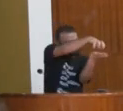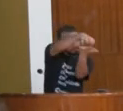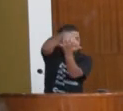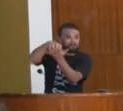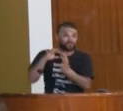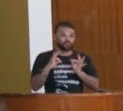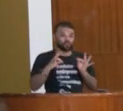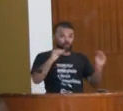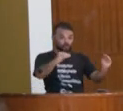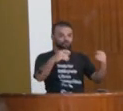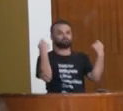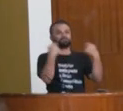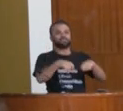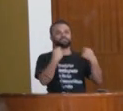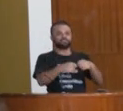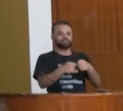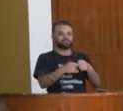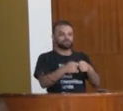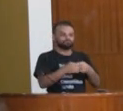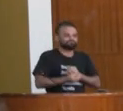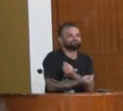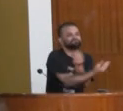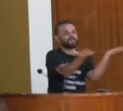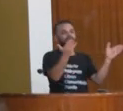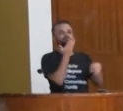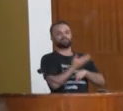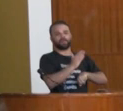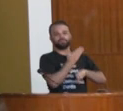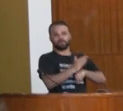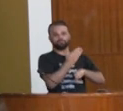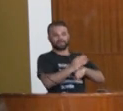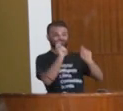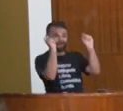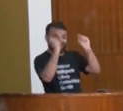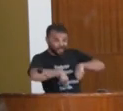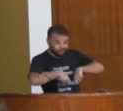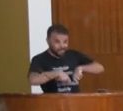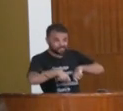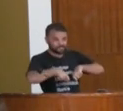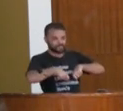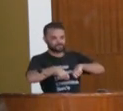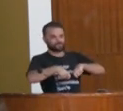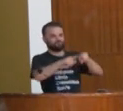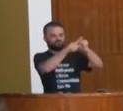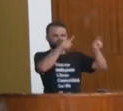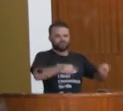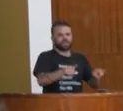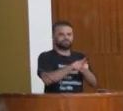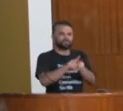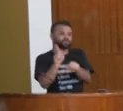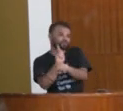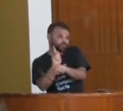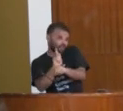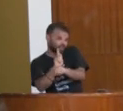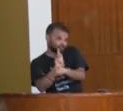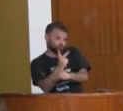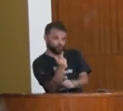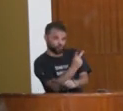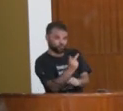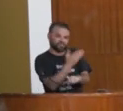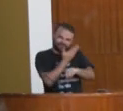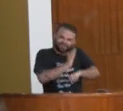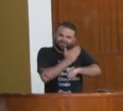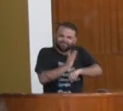deverão oferecer um treinamento anual de capacitação para seus funcionários e gestores, visando